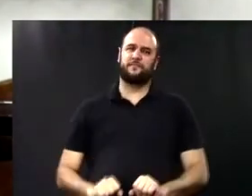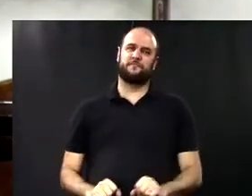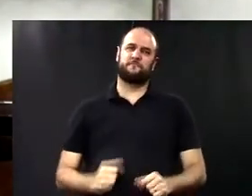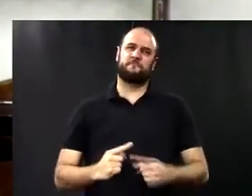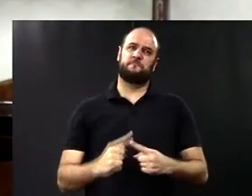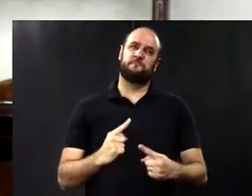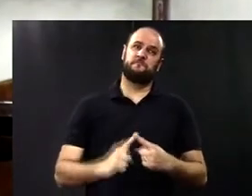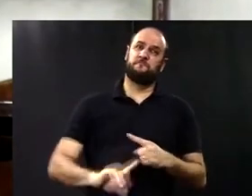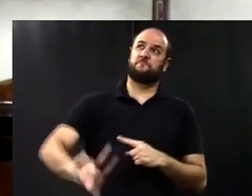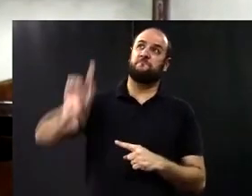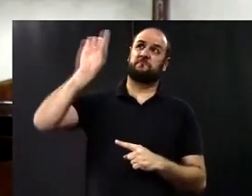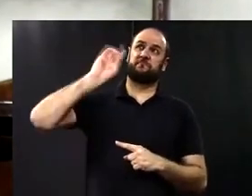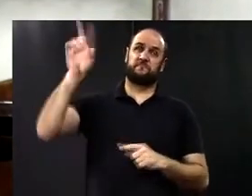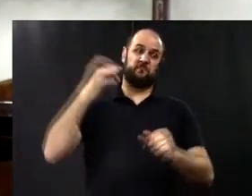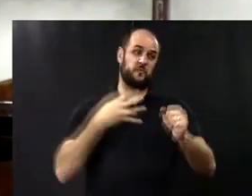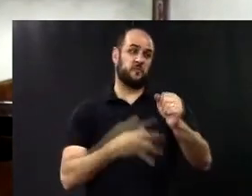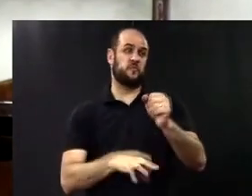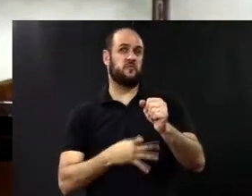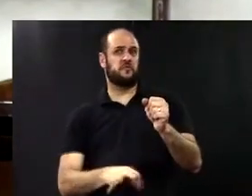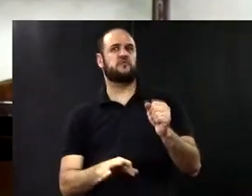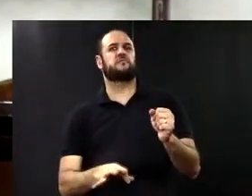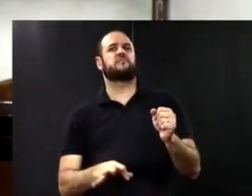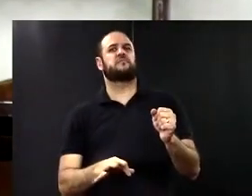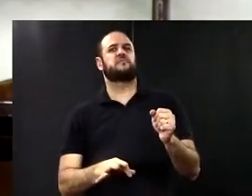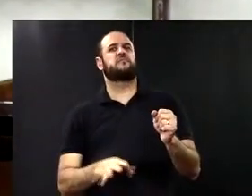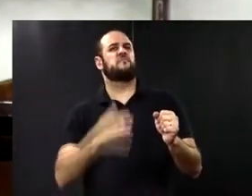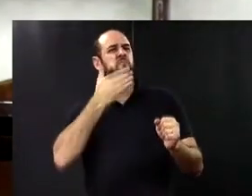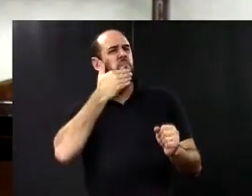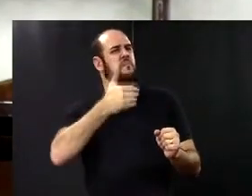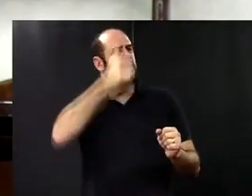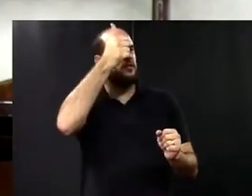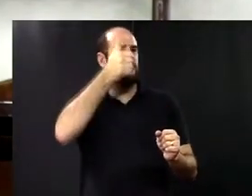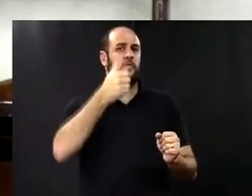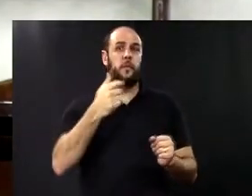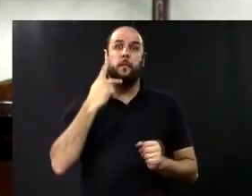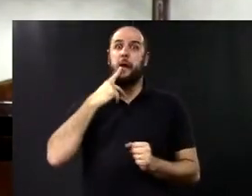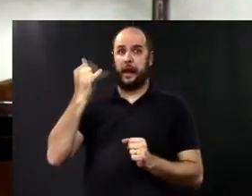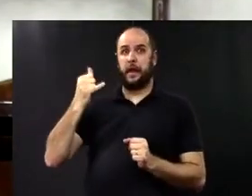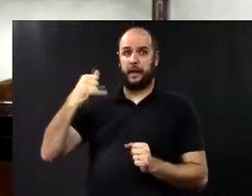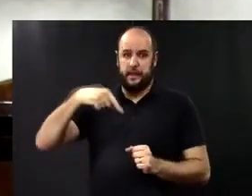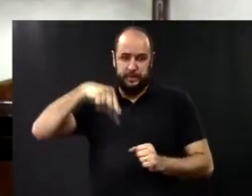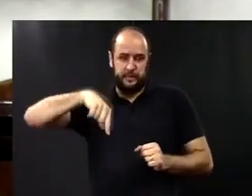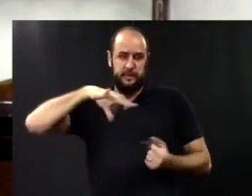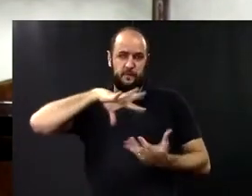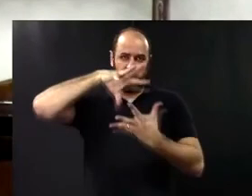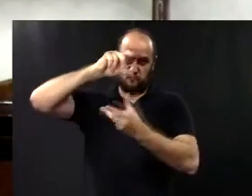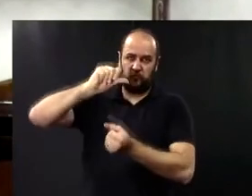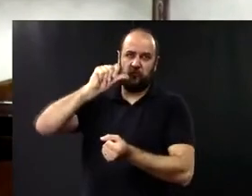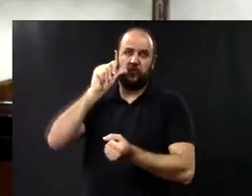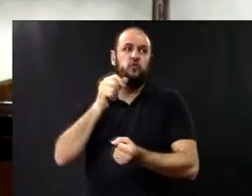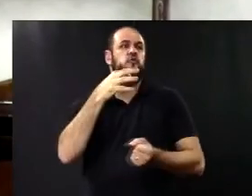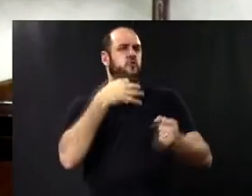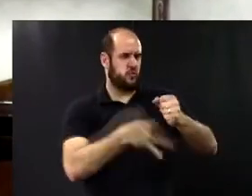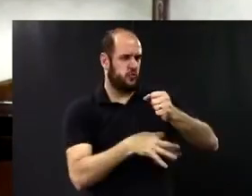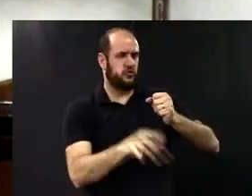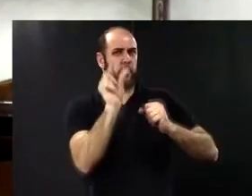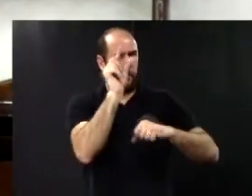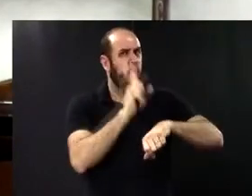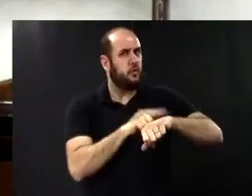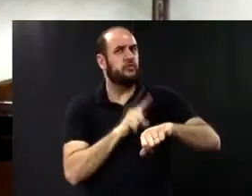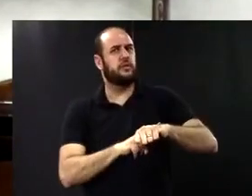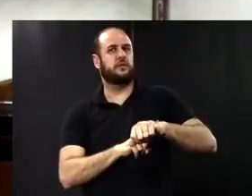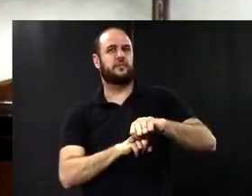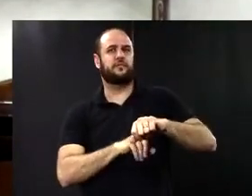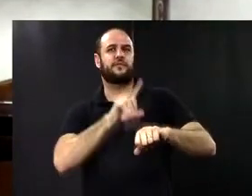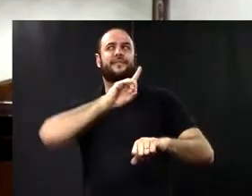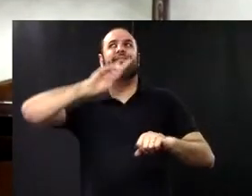nos corrigiam por pouco tempo, segundo melhor lhes parecia. Deus, porém, nos disciplina para aproveitamento, a fim